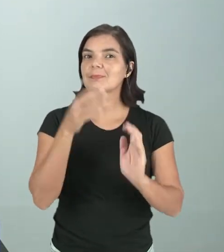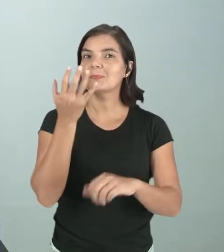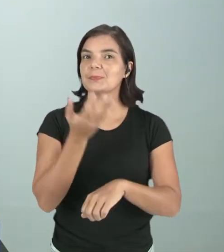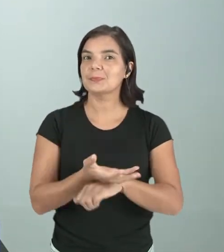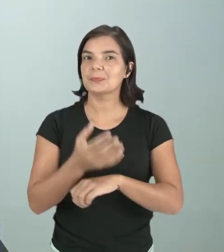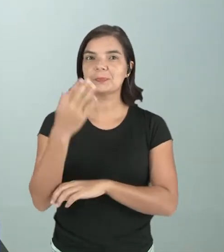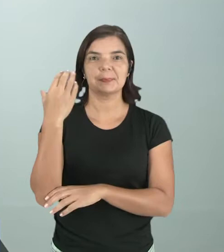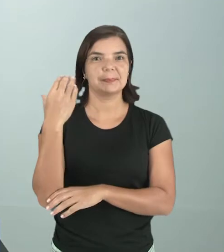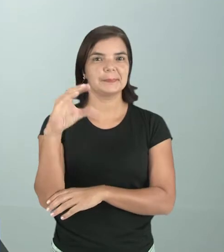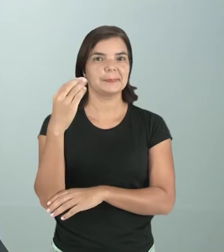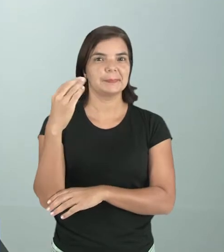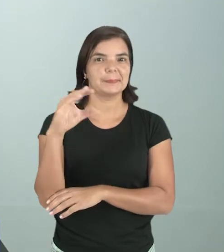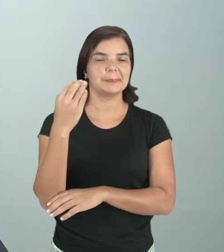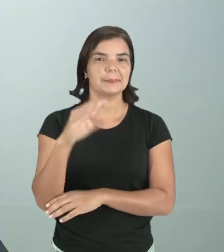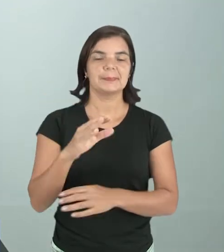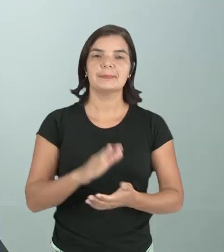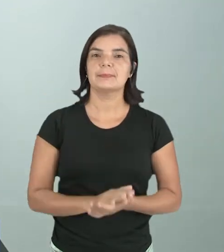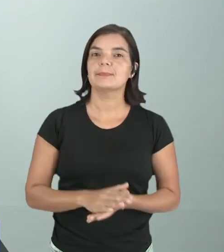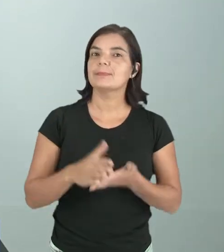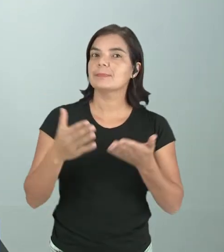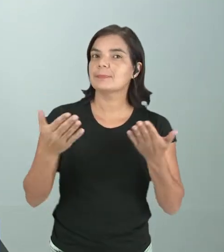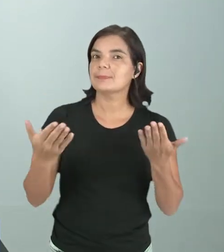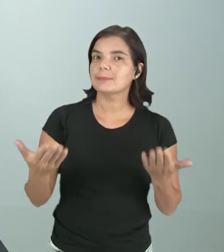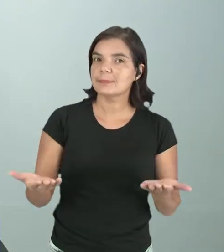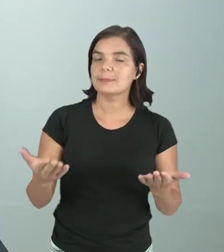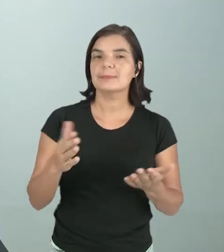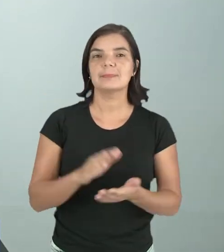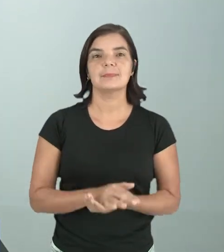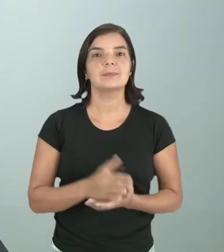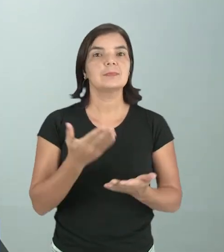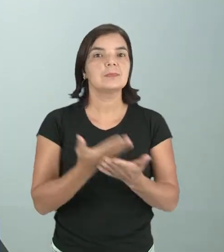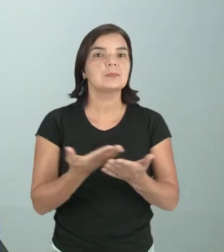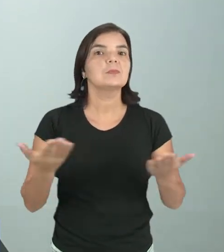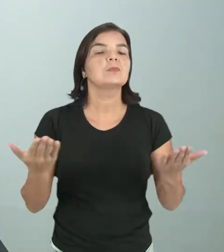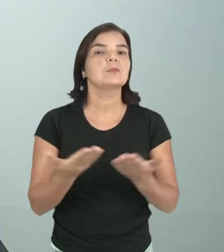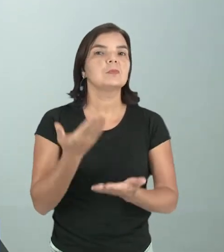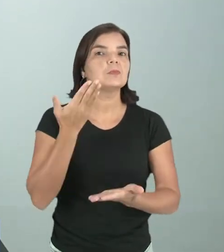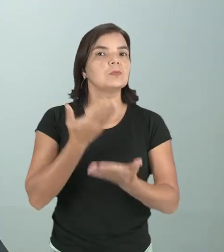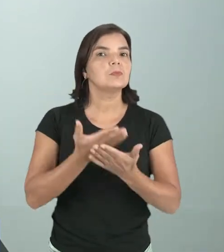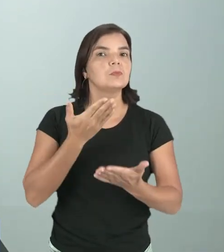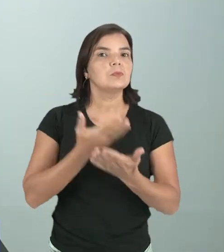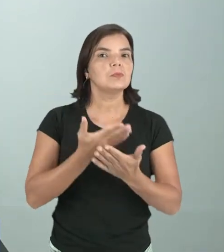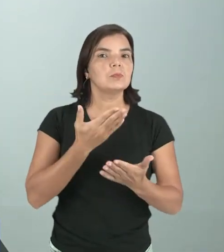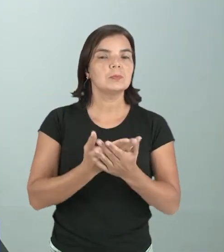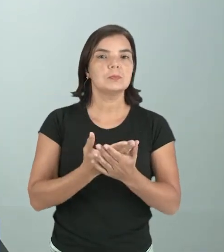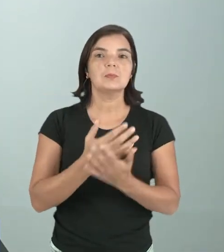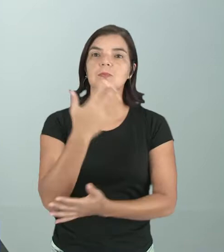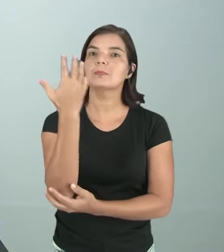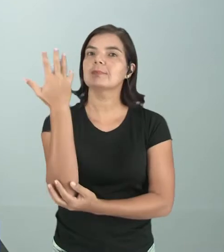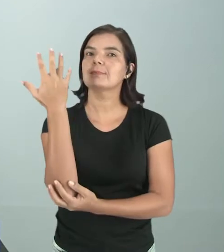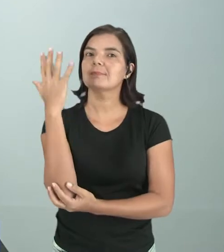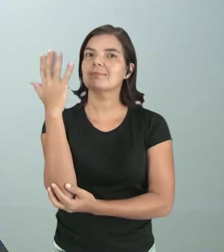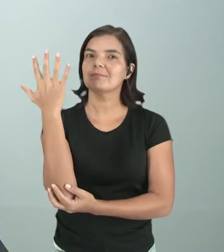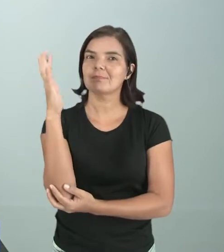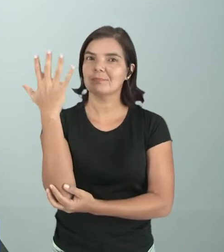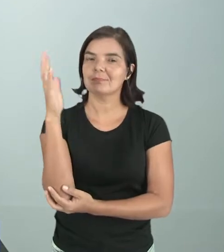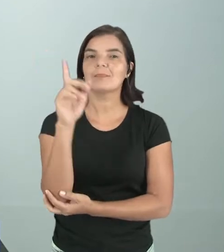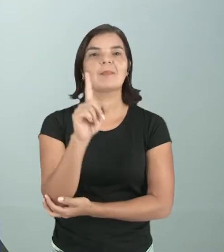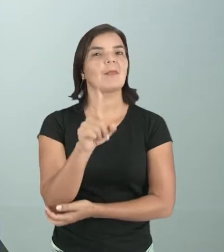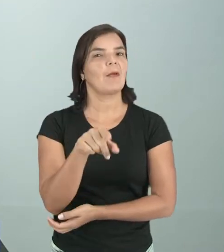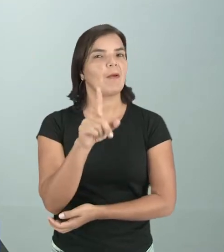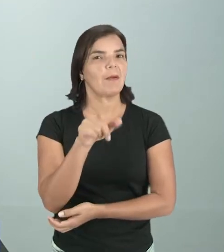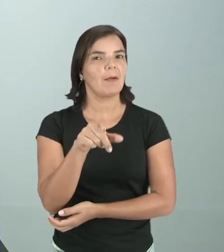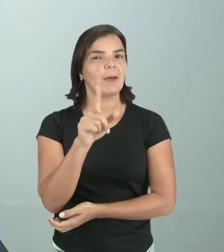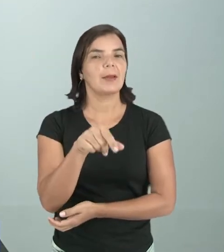de ciências. Por essa razão, na aula de hoje nós vamos estudar sobre as plantas. É isso mesmo,